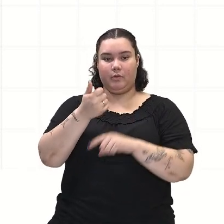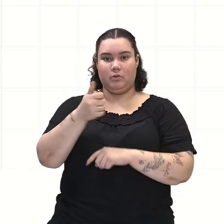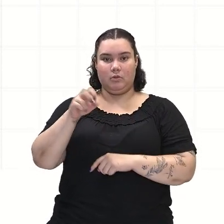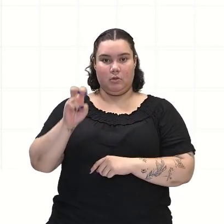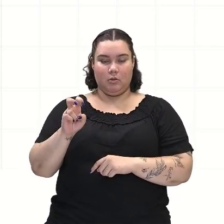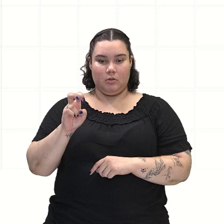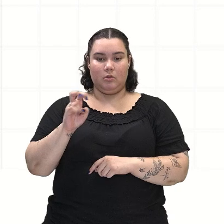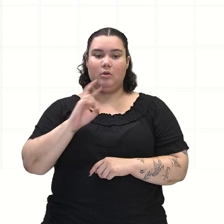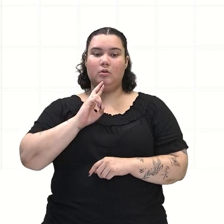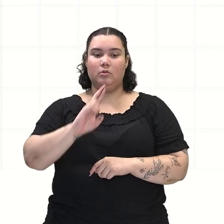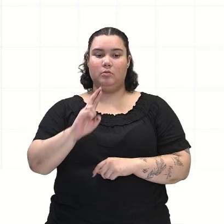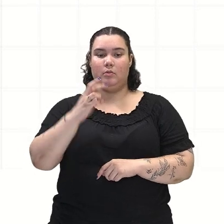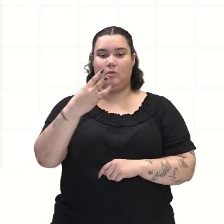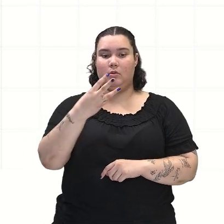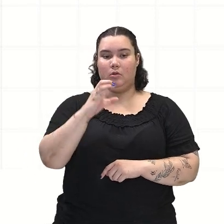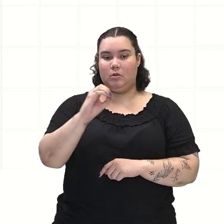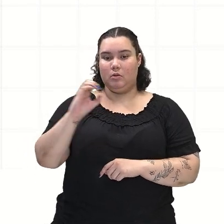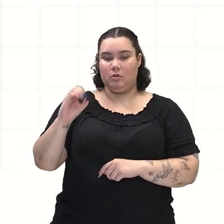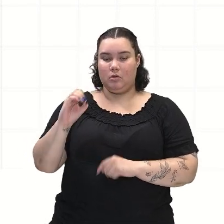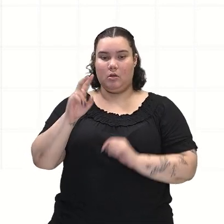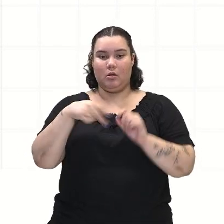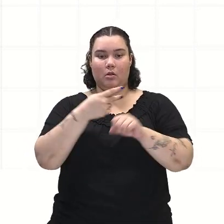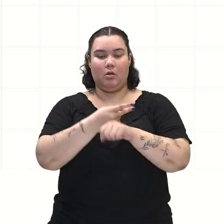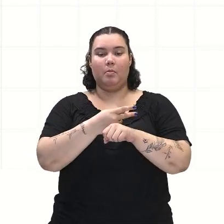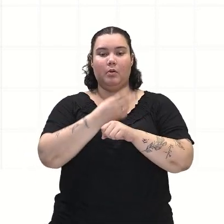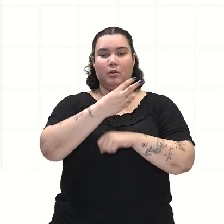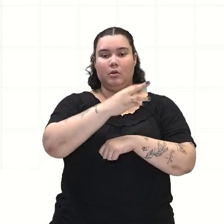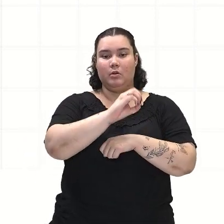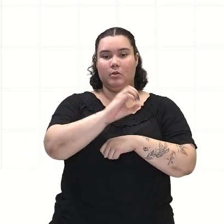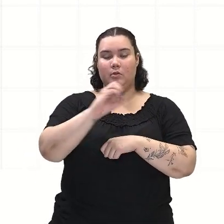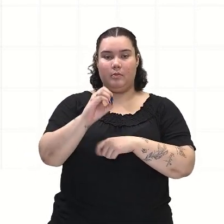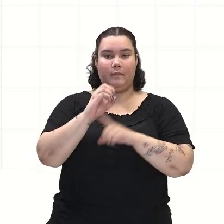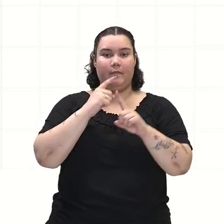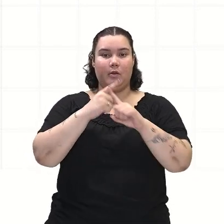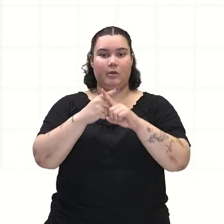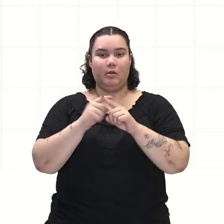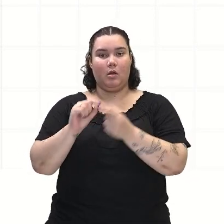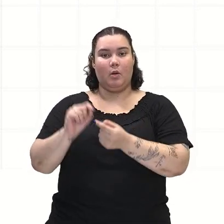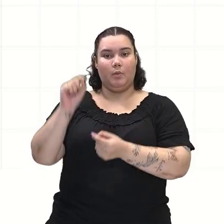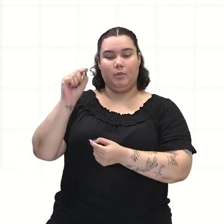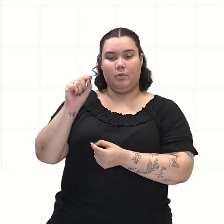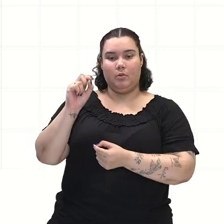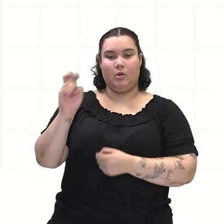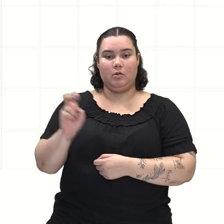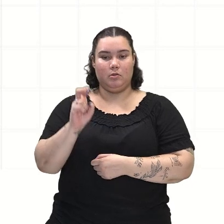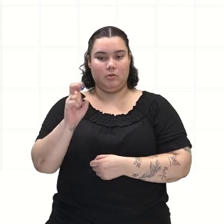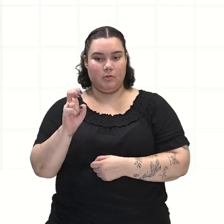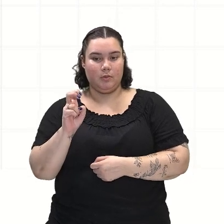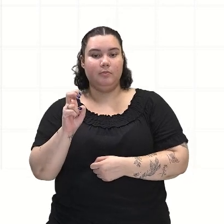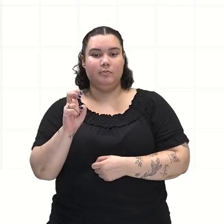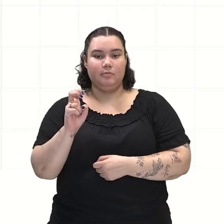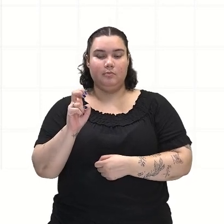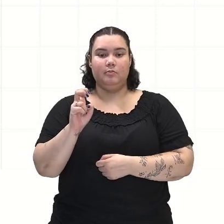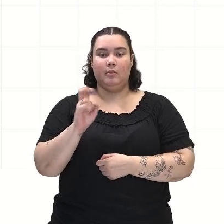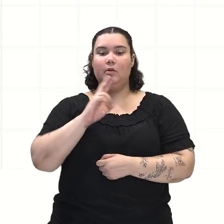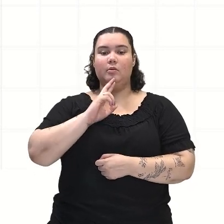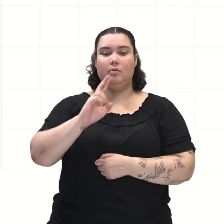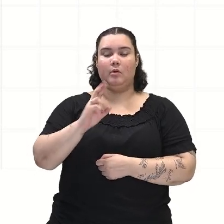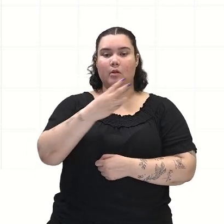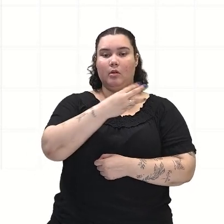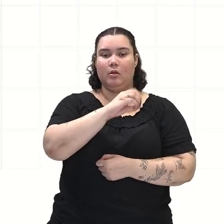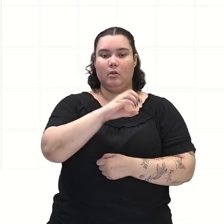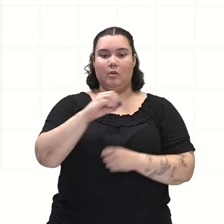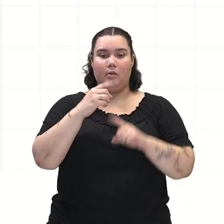Então, obtive 300. Depois eu multiplico pela altura, que nesse caso é 5. Então, 300